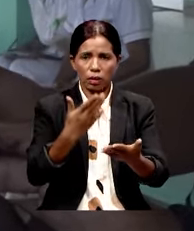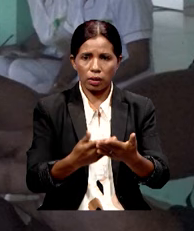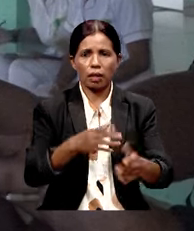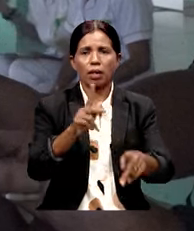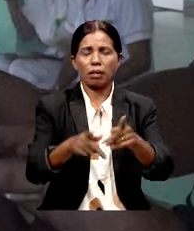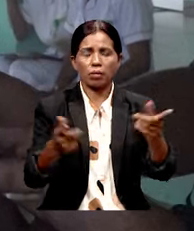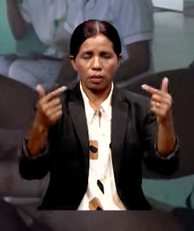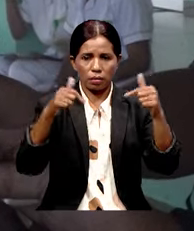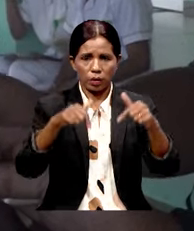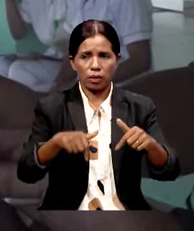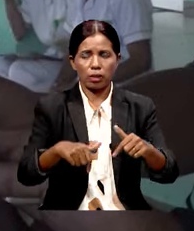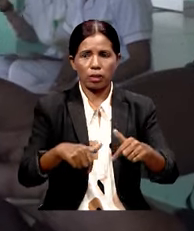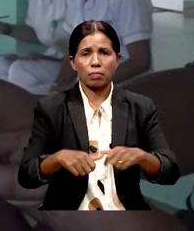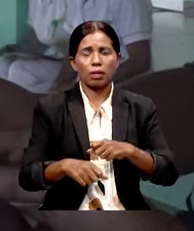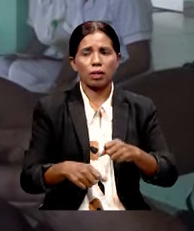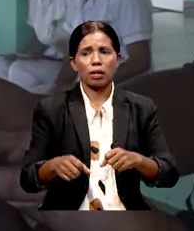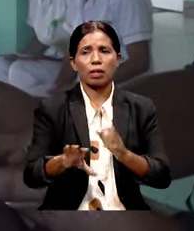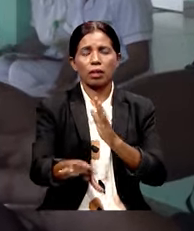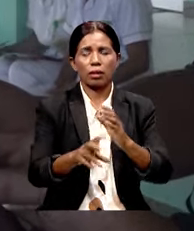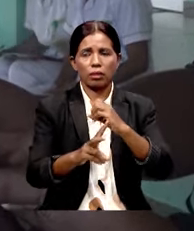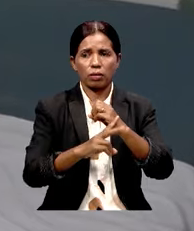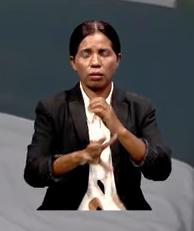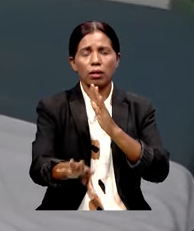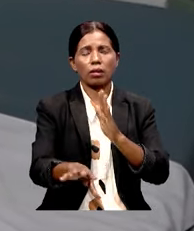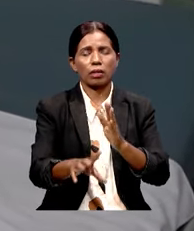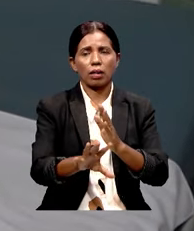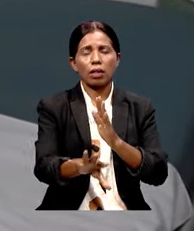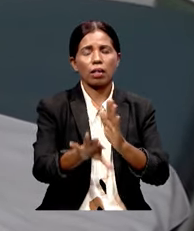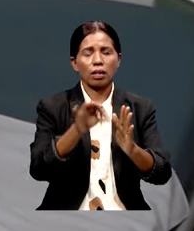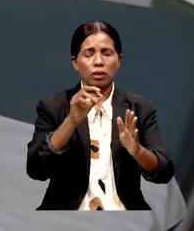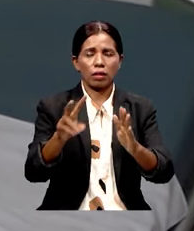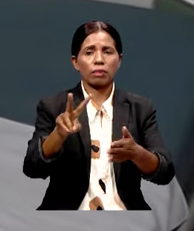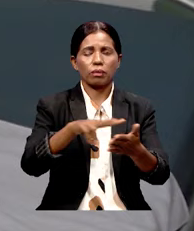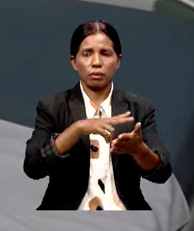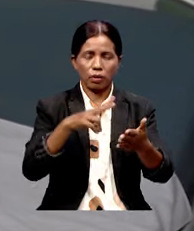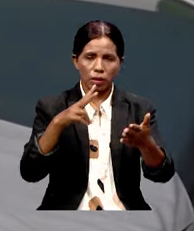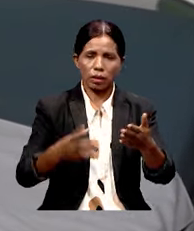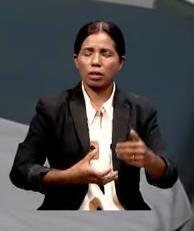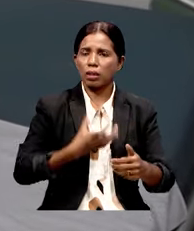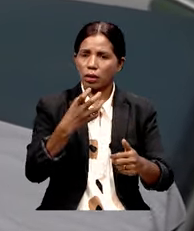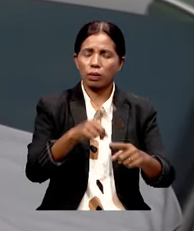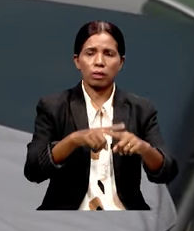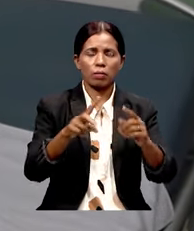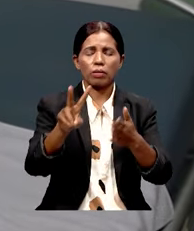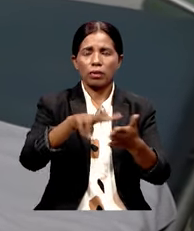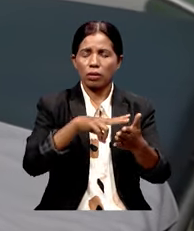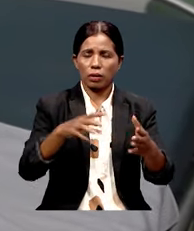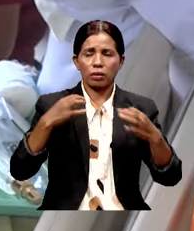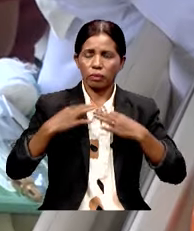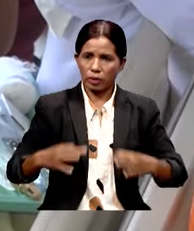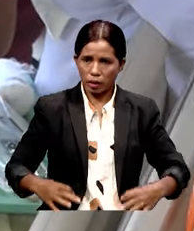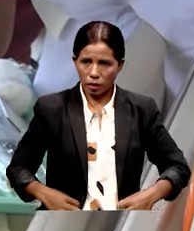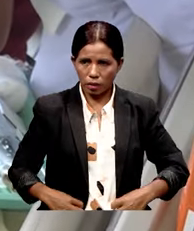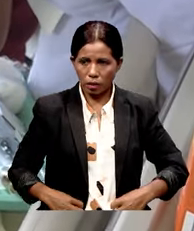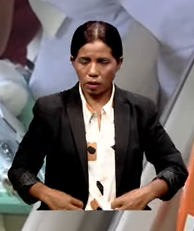mai hetan violência emocional. Laos de violência emocional, violência físico, e na neve